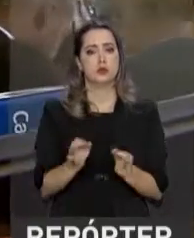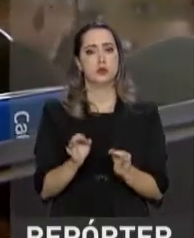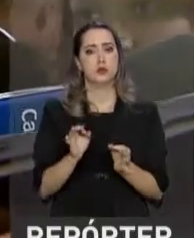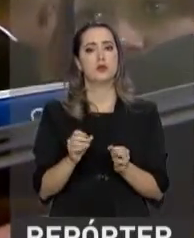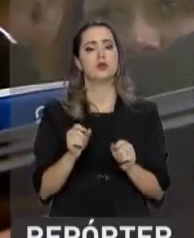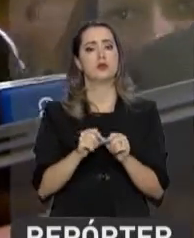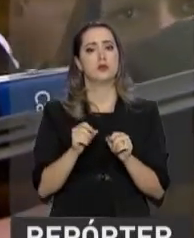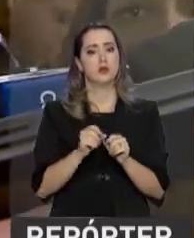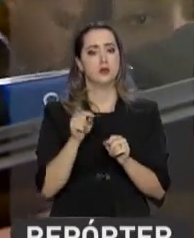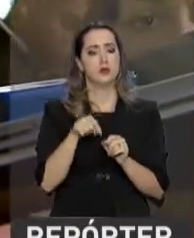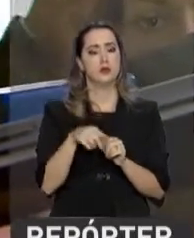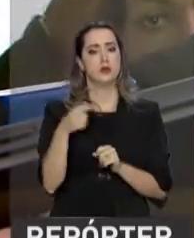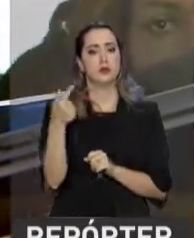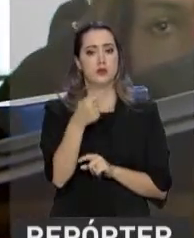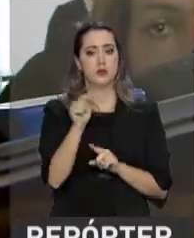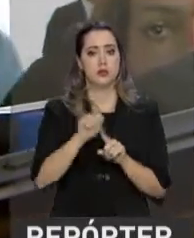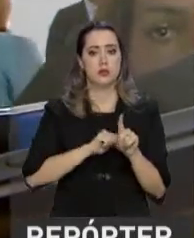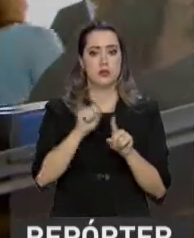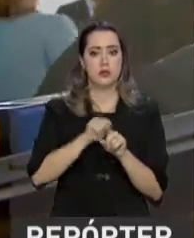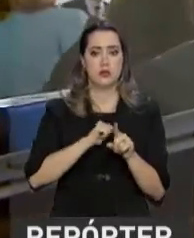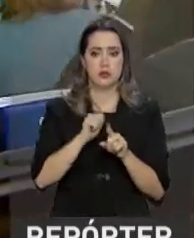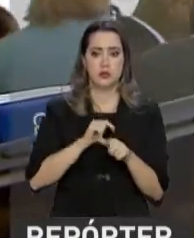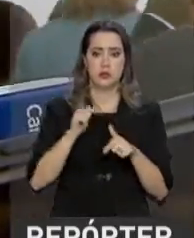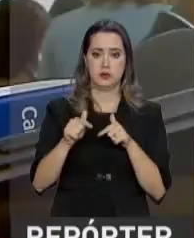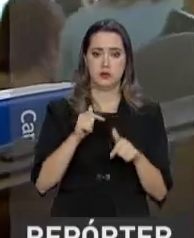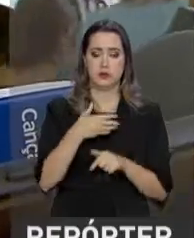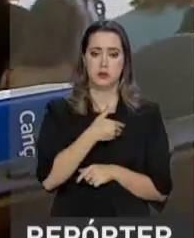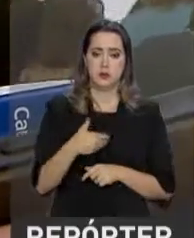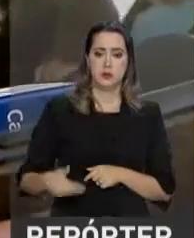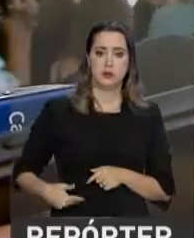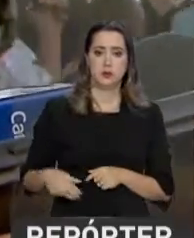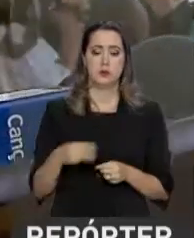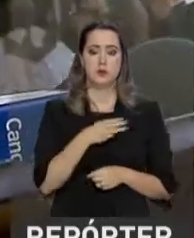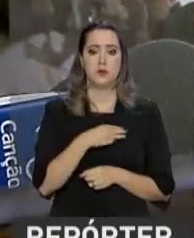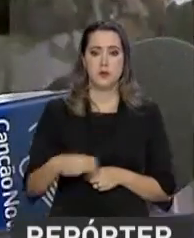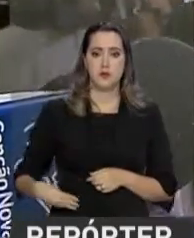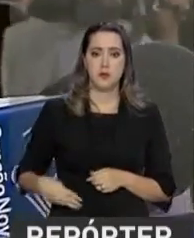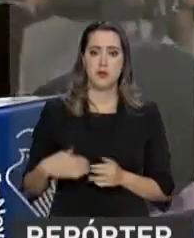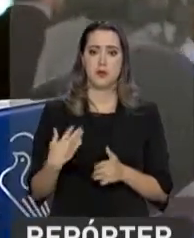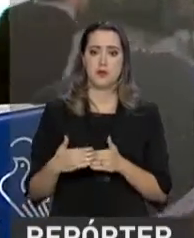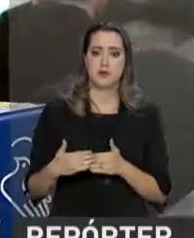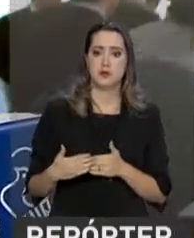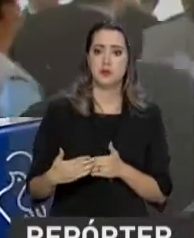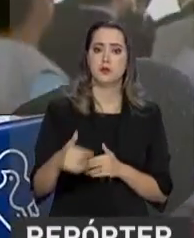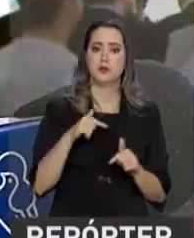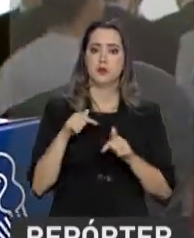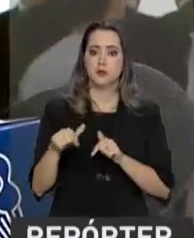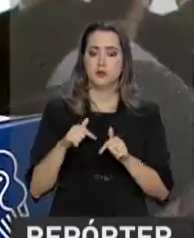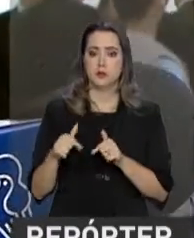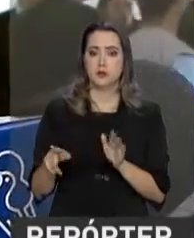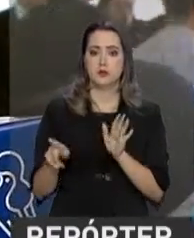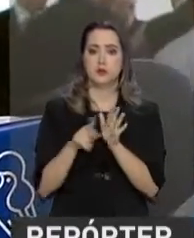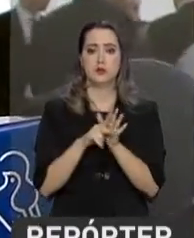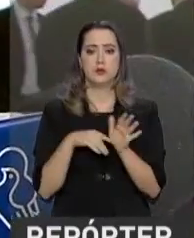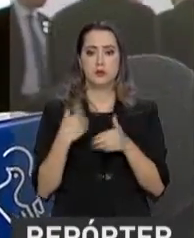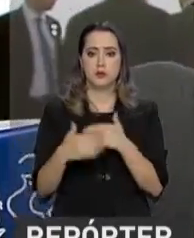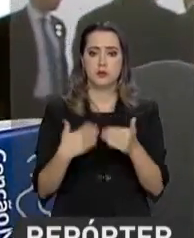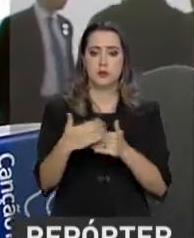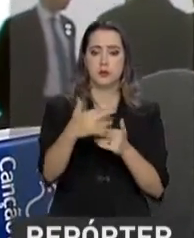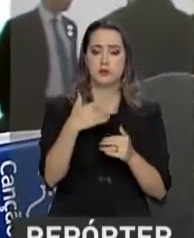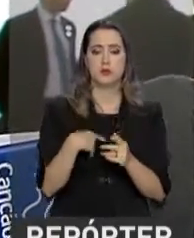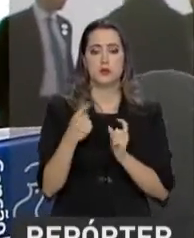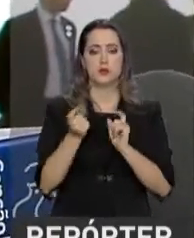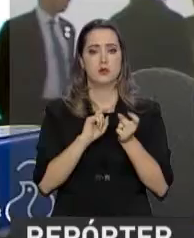de governo o ministério continua no seu ritmo no seu desenvolvimento administrando e melhorando a governança dos